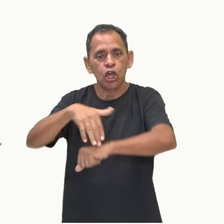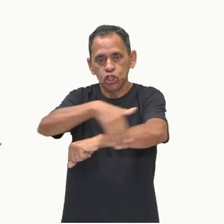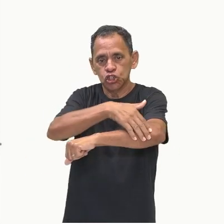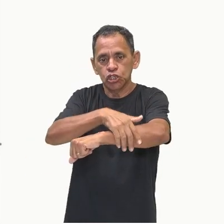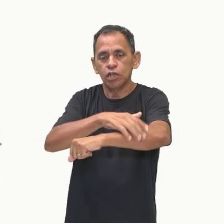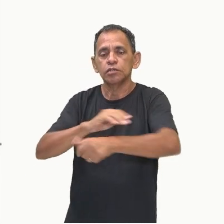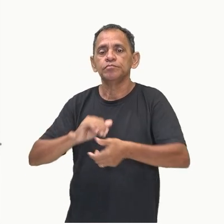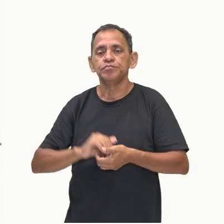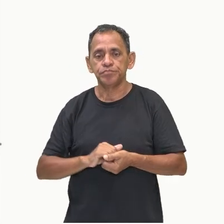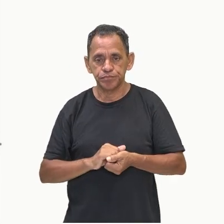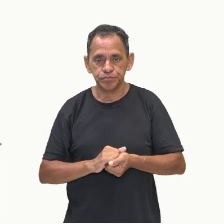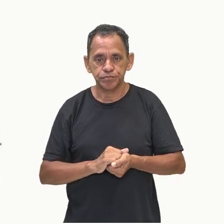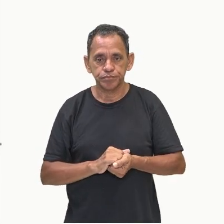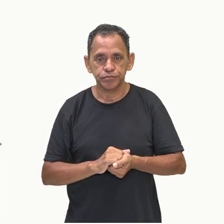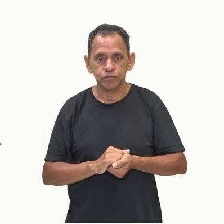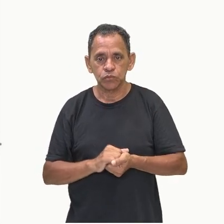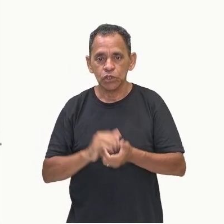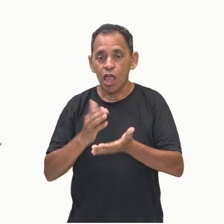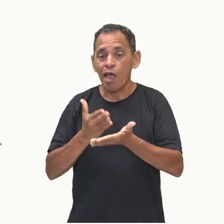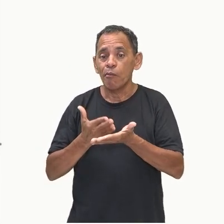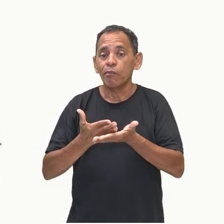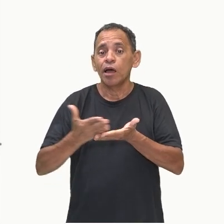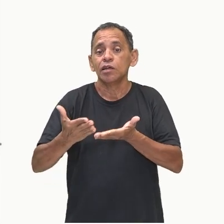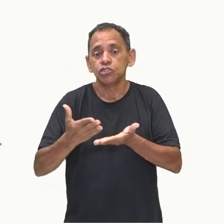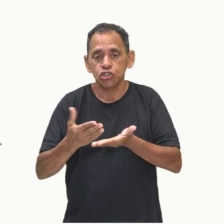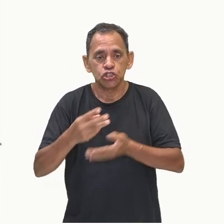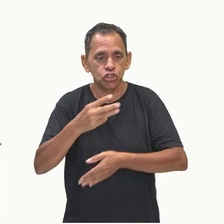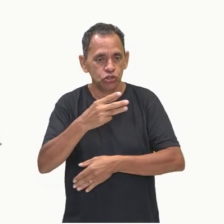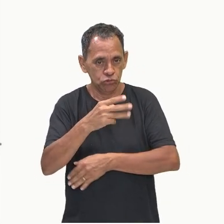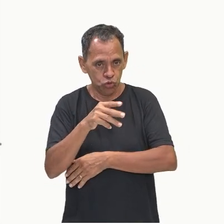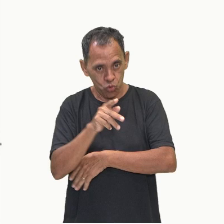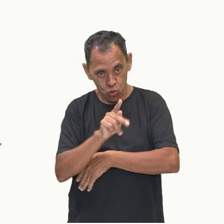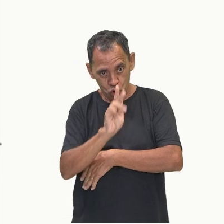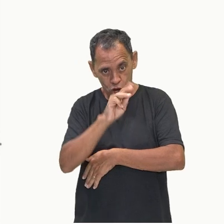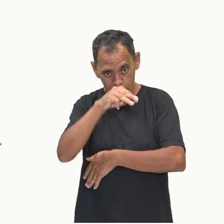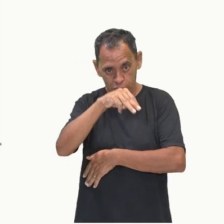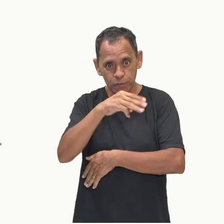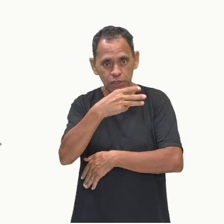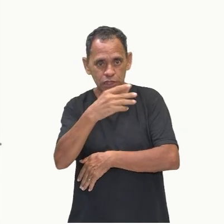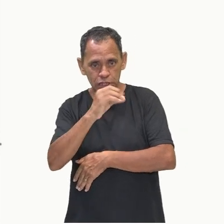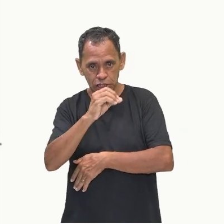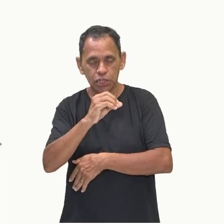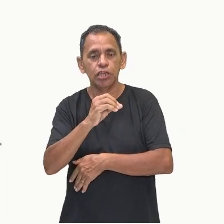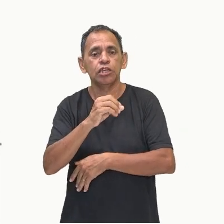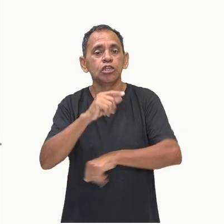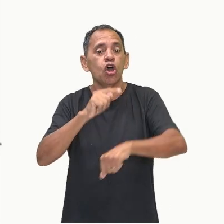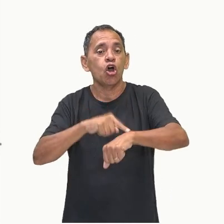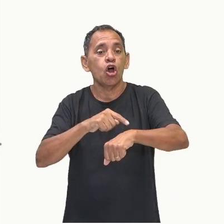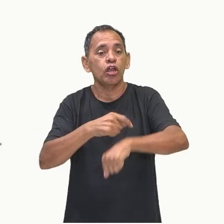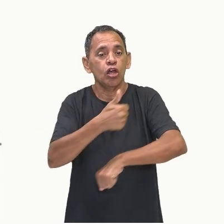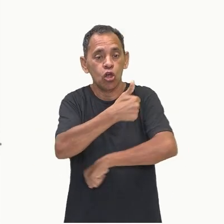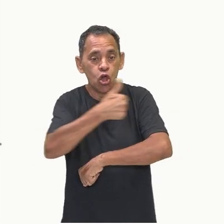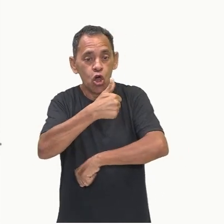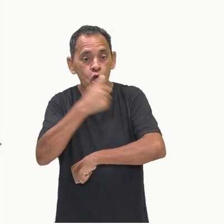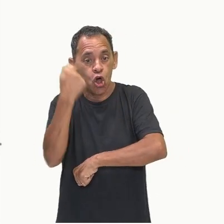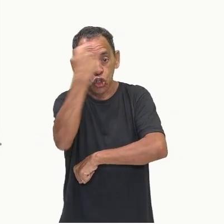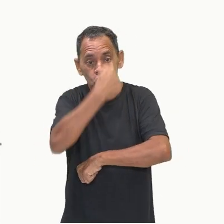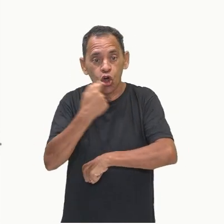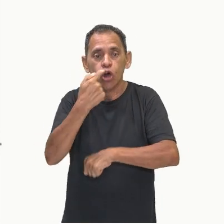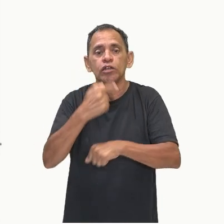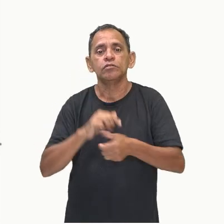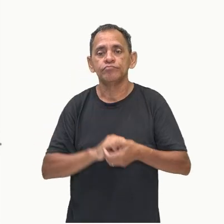qum 30 o cronômetro do veículo marcava 11 horas e ao chegar no qum 130 marcava 12 horas